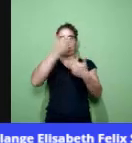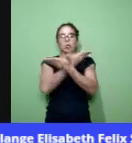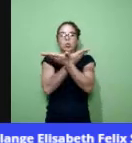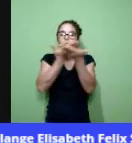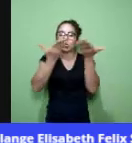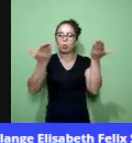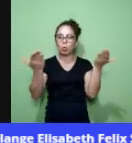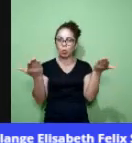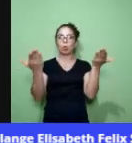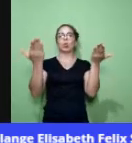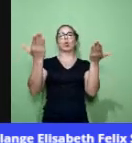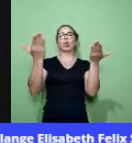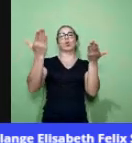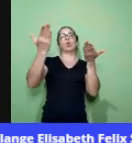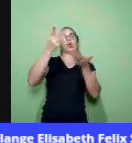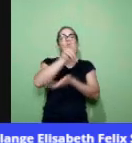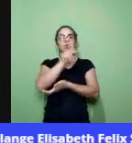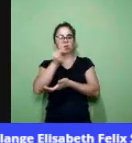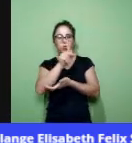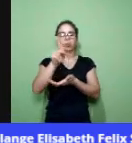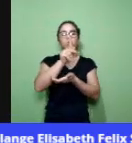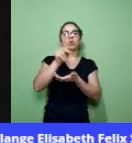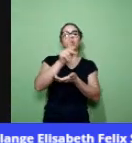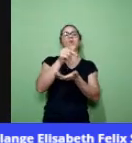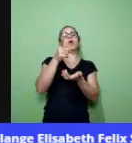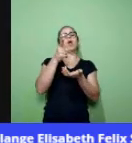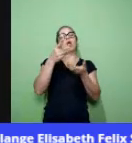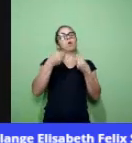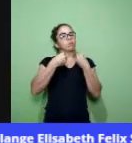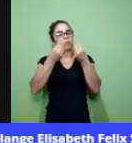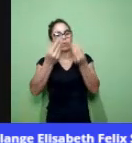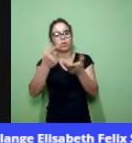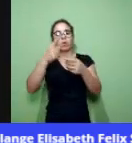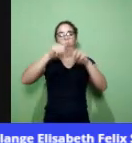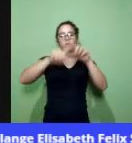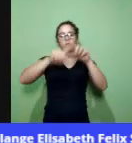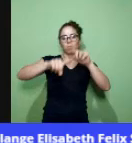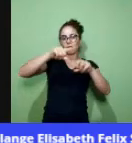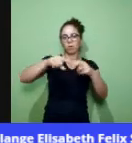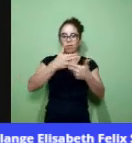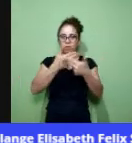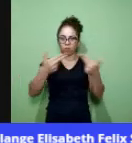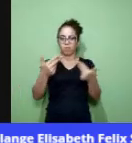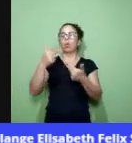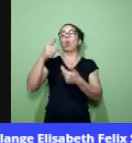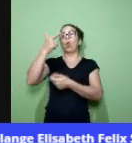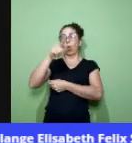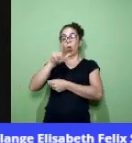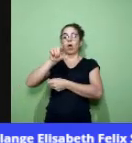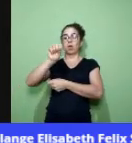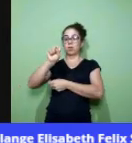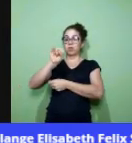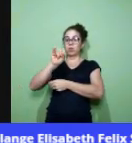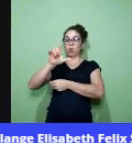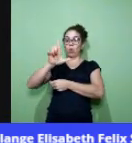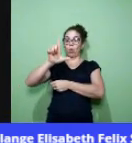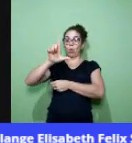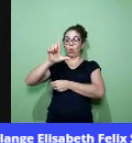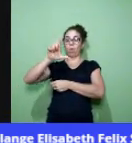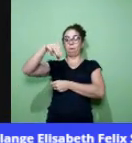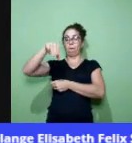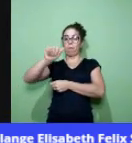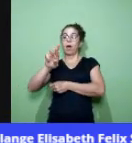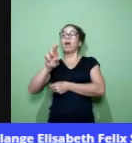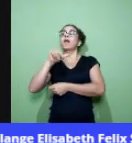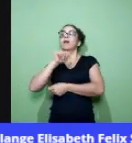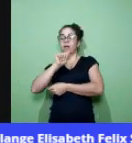Gostaríamos de agradecer aos profissionais de apoio que disponibilizaram algum desses materiais. Outros a Silmara tem,